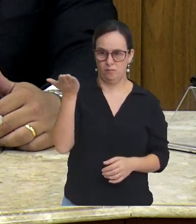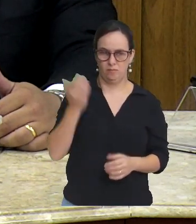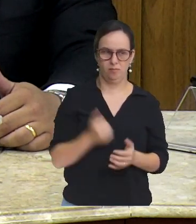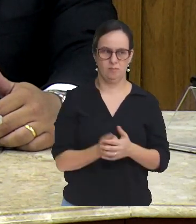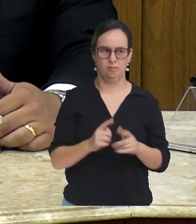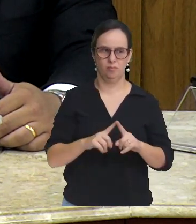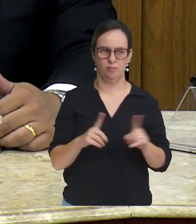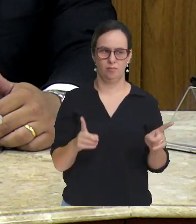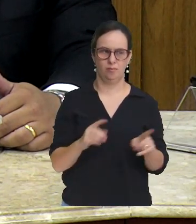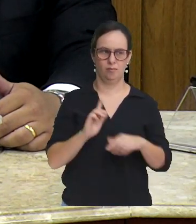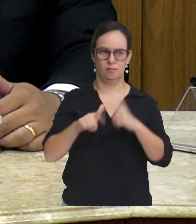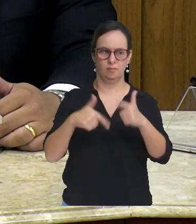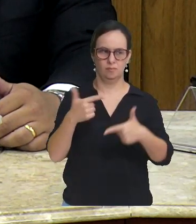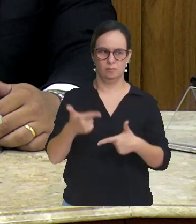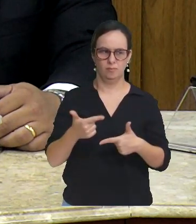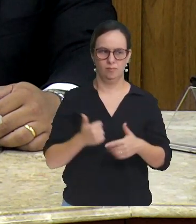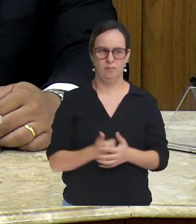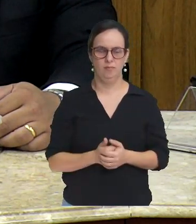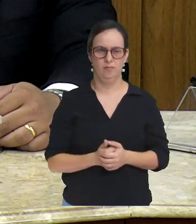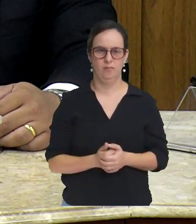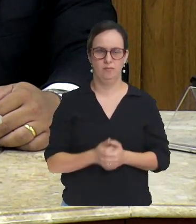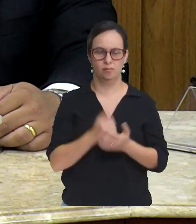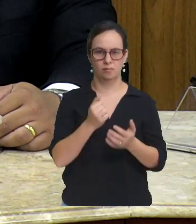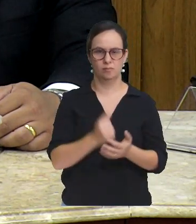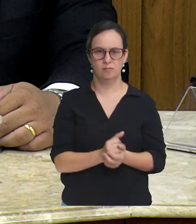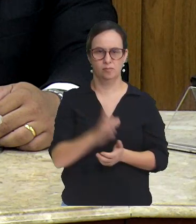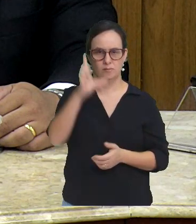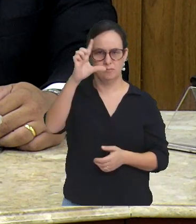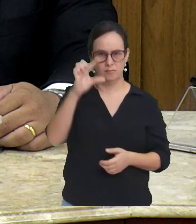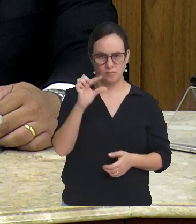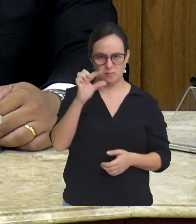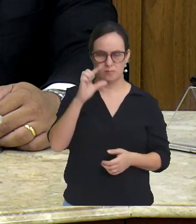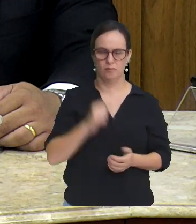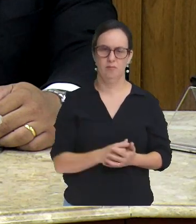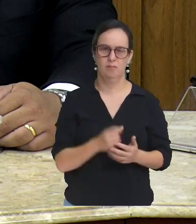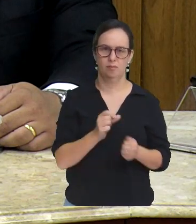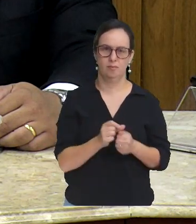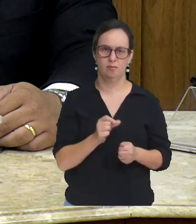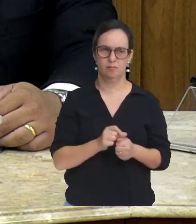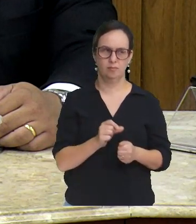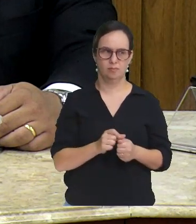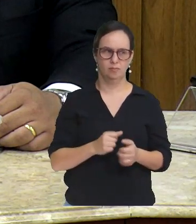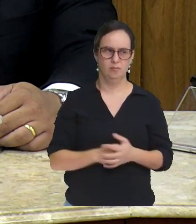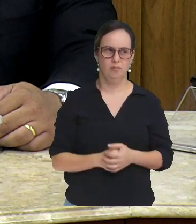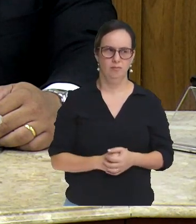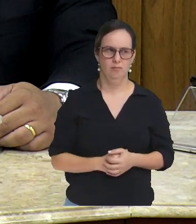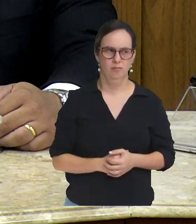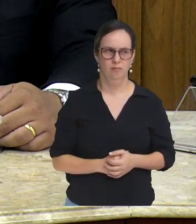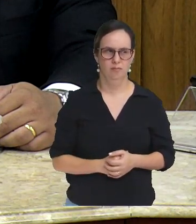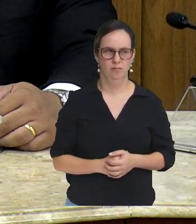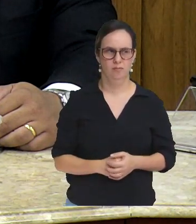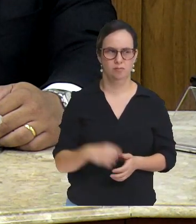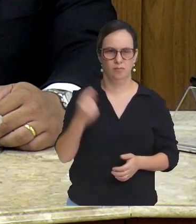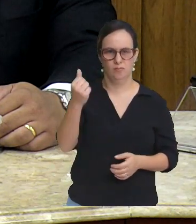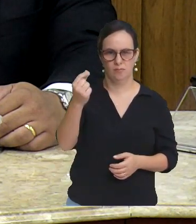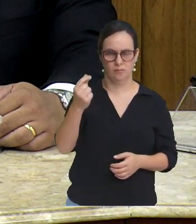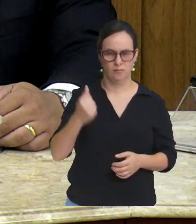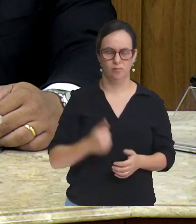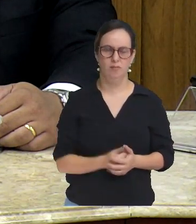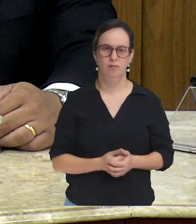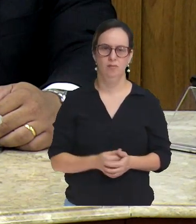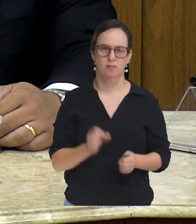tempo, a economia que isso vai gerar para a administração, para os cofres públicos, fazendo com que o recurso seja empregado da melhor forma